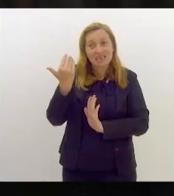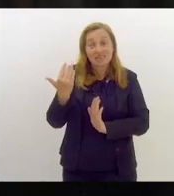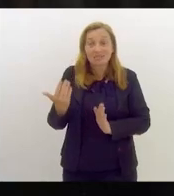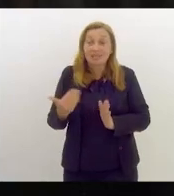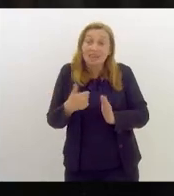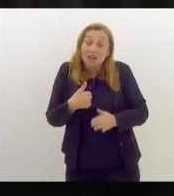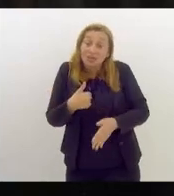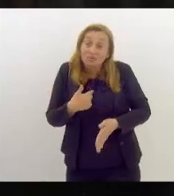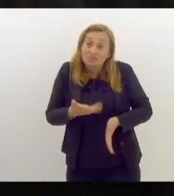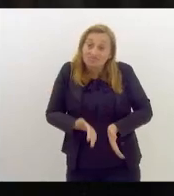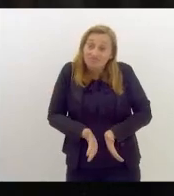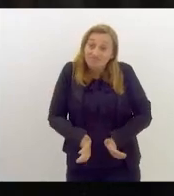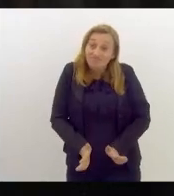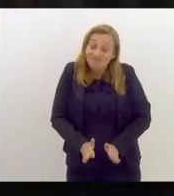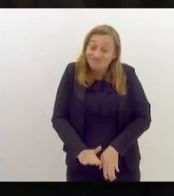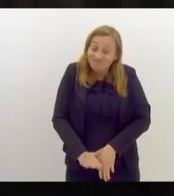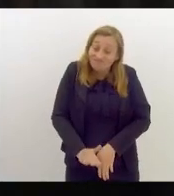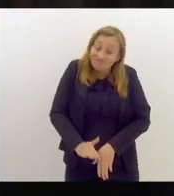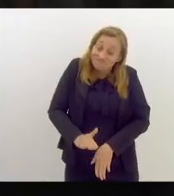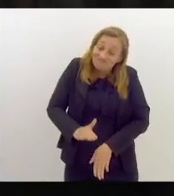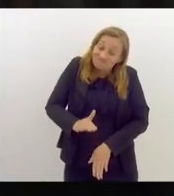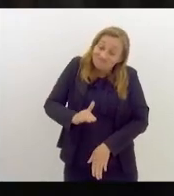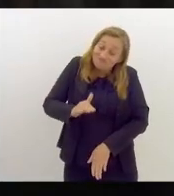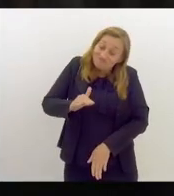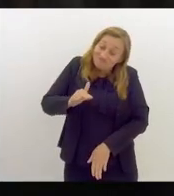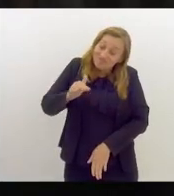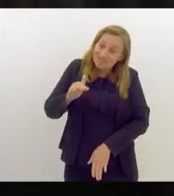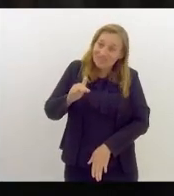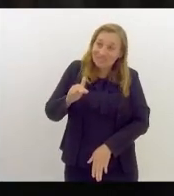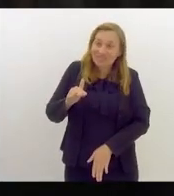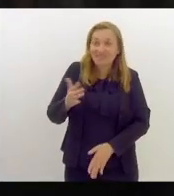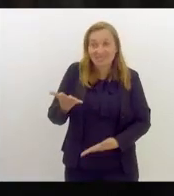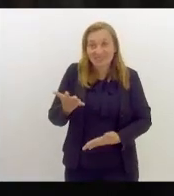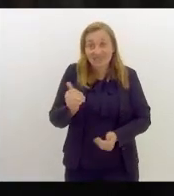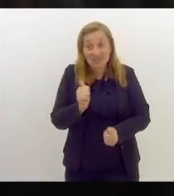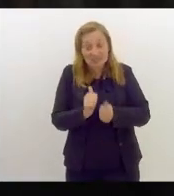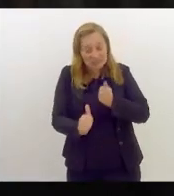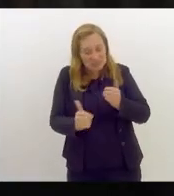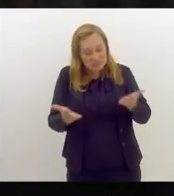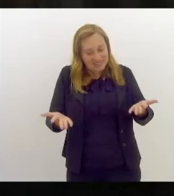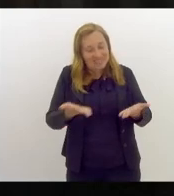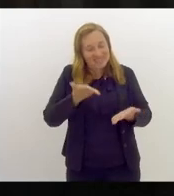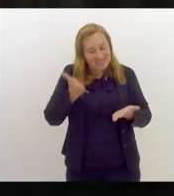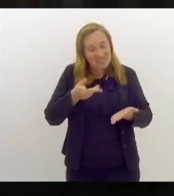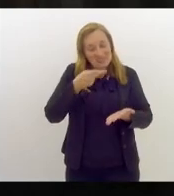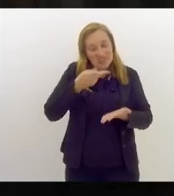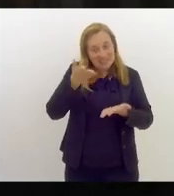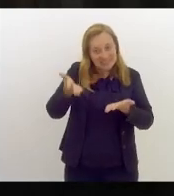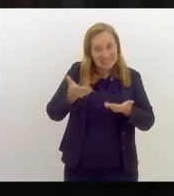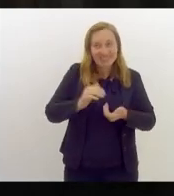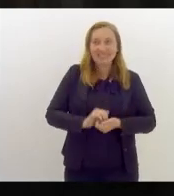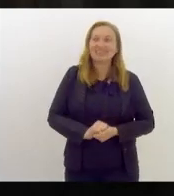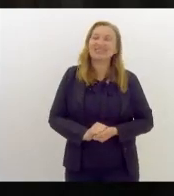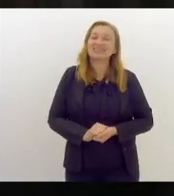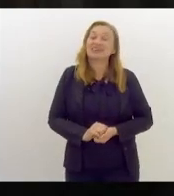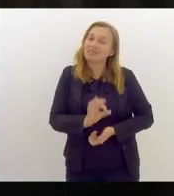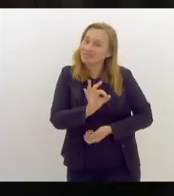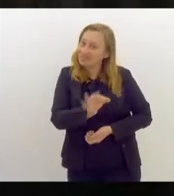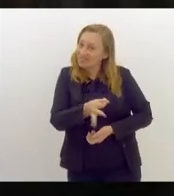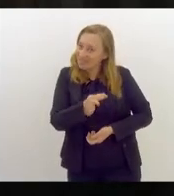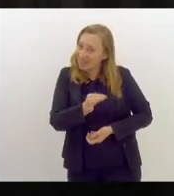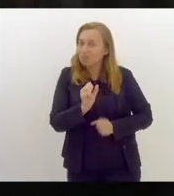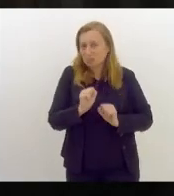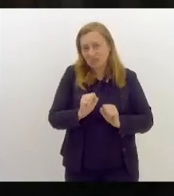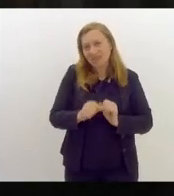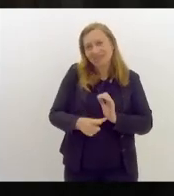aqui criei a minha identidade futebolística já mencionada né e óbvio que